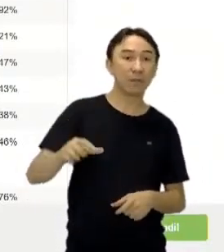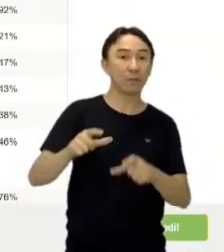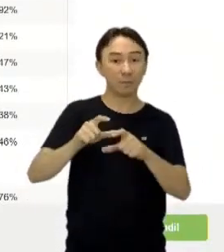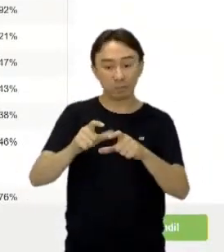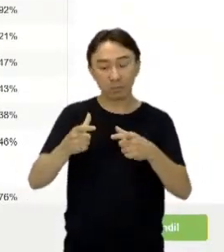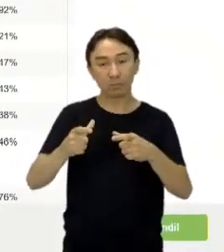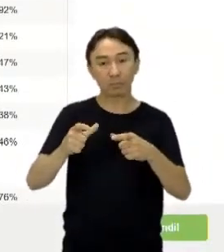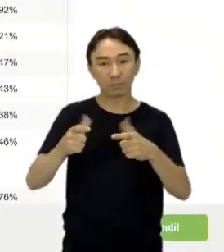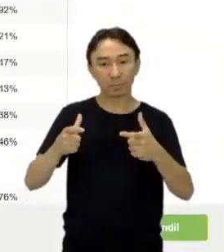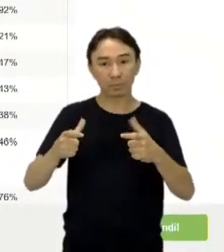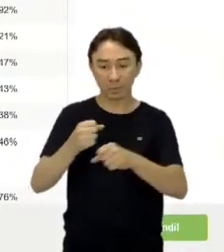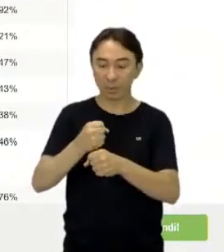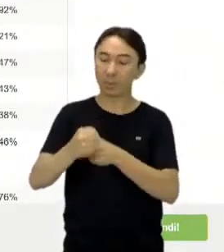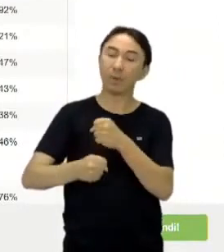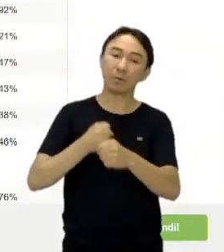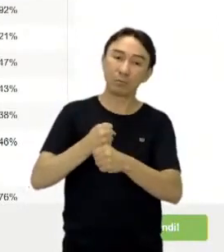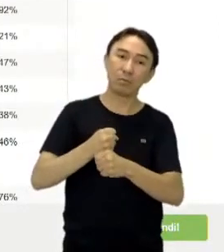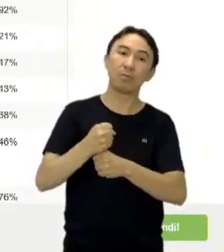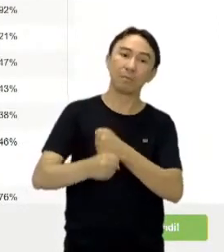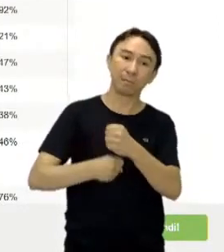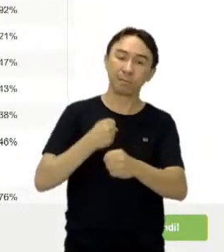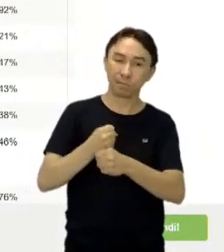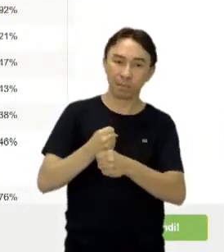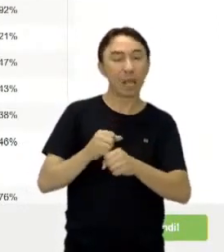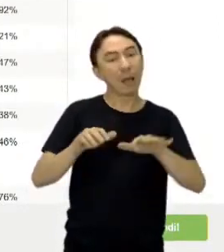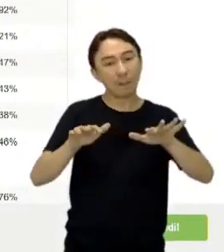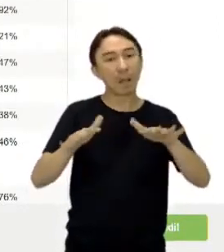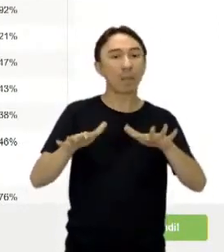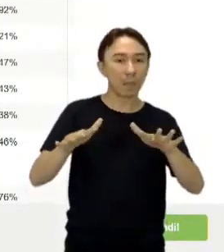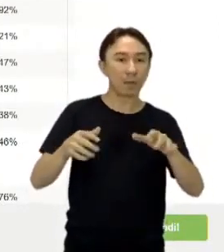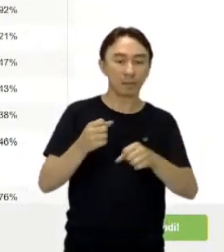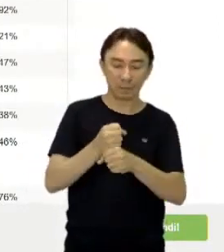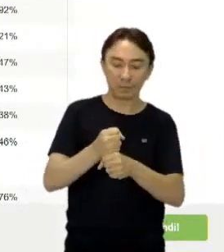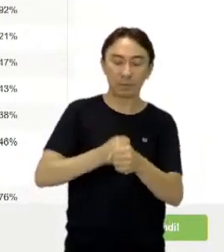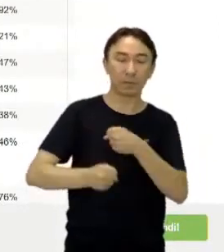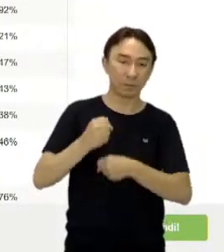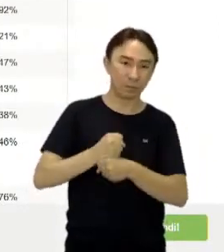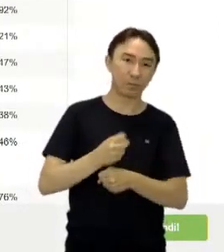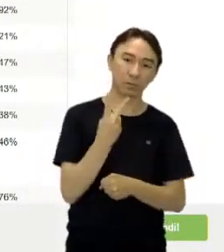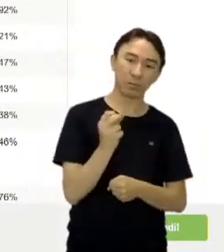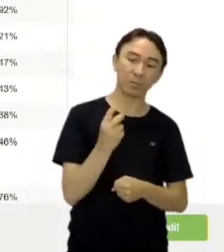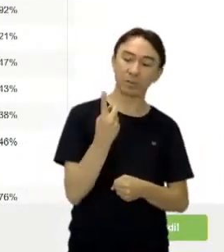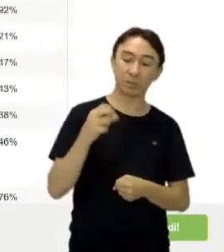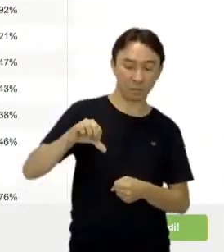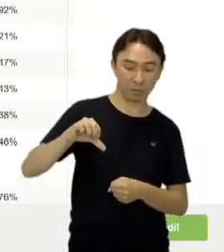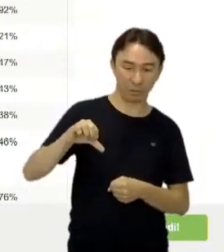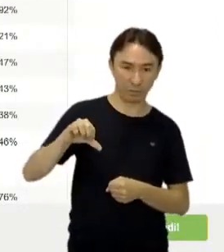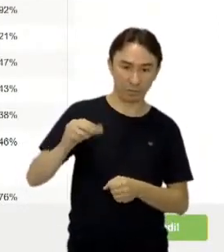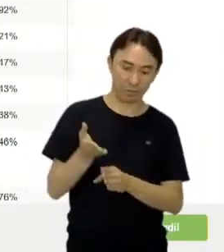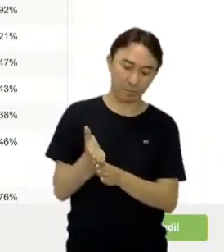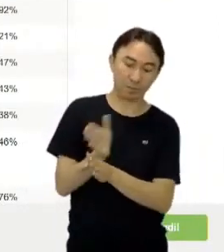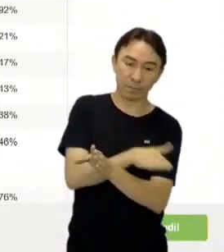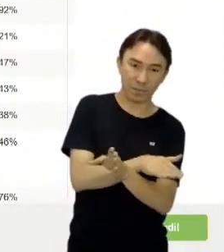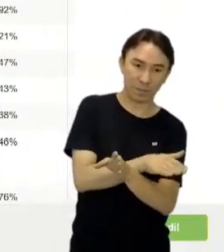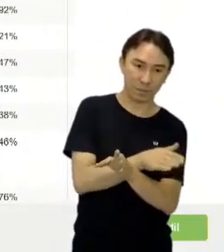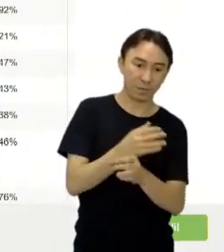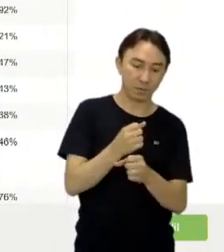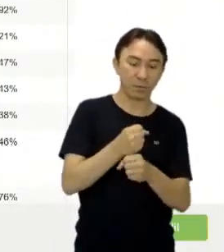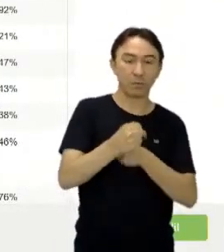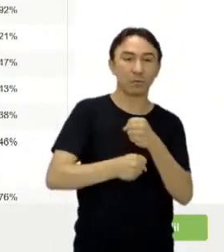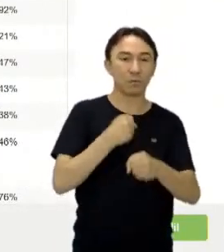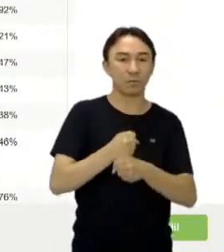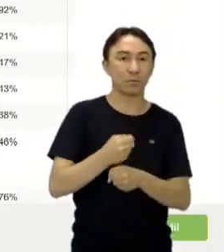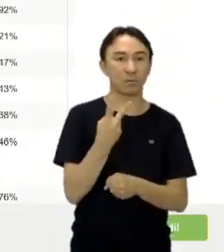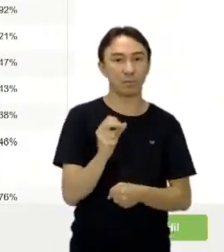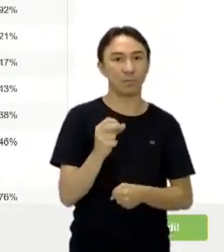0,39% por ano, em média, né? Isso aí em relação de 2019 para 2020. Vocês estão vendo lá que a população está 2020. Se a